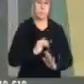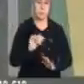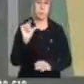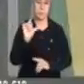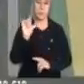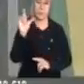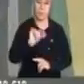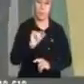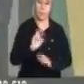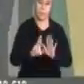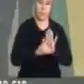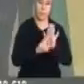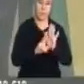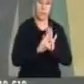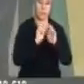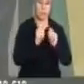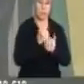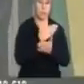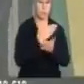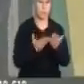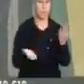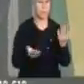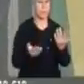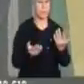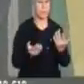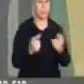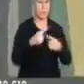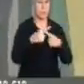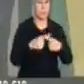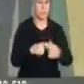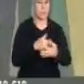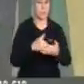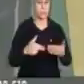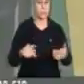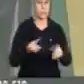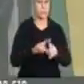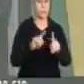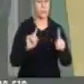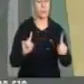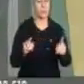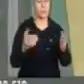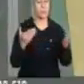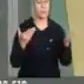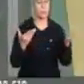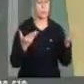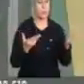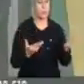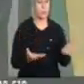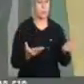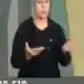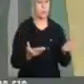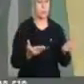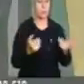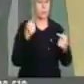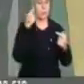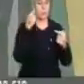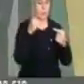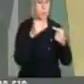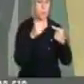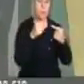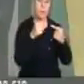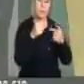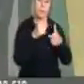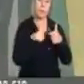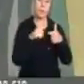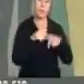representados politicamente perderem a disputa por recursos escassos. Porém, esta não é uma questão constitucional, mas